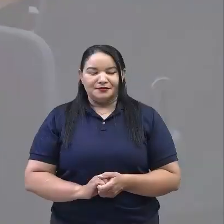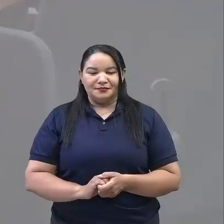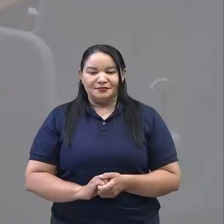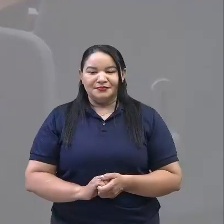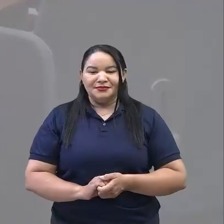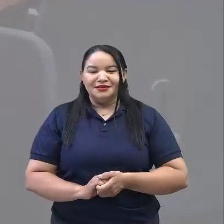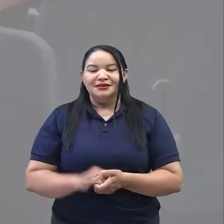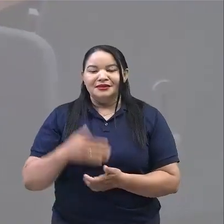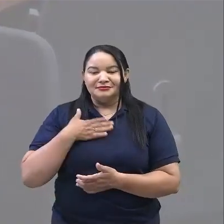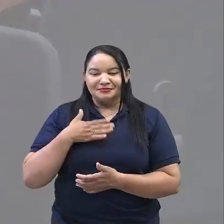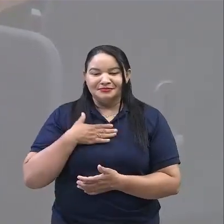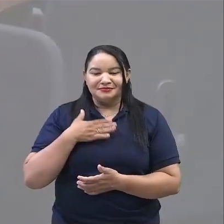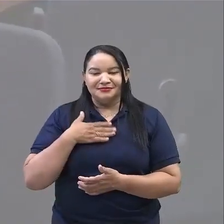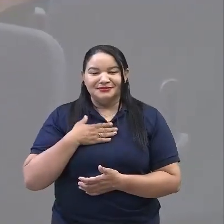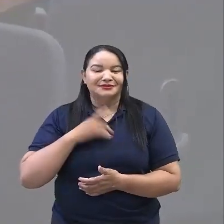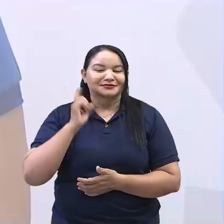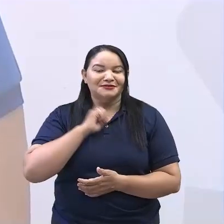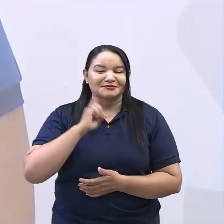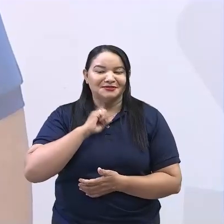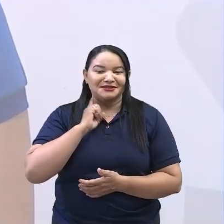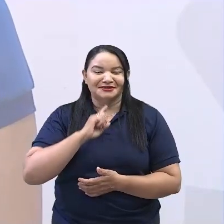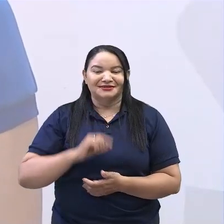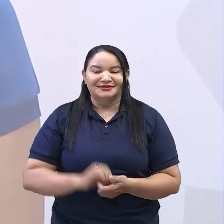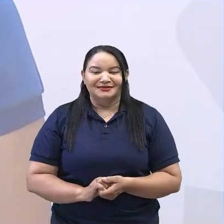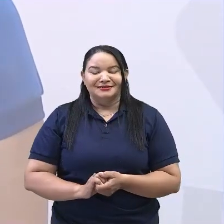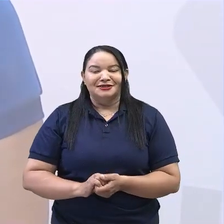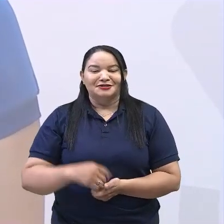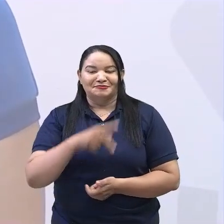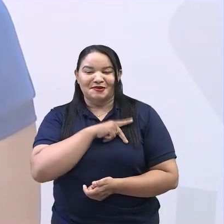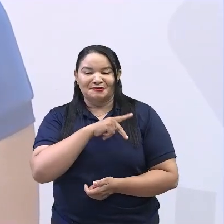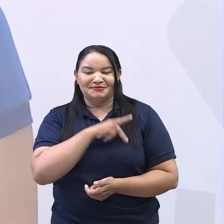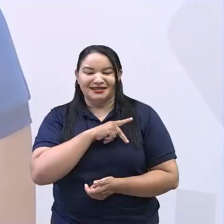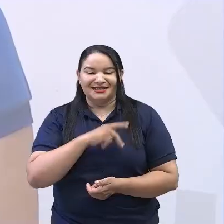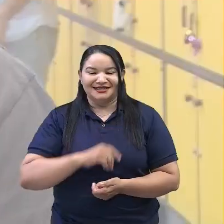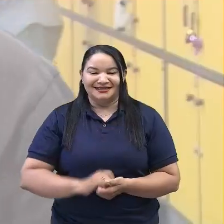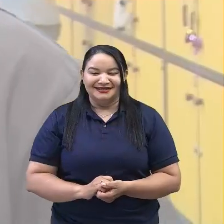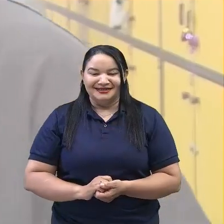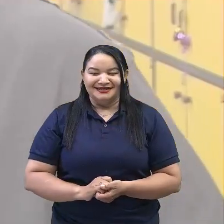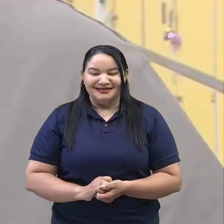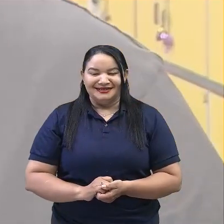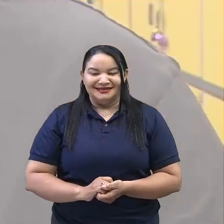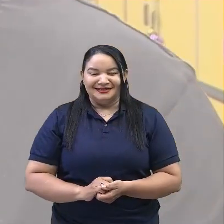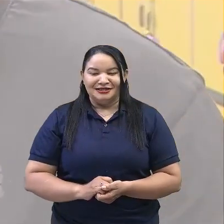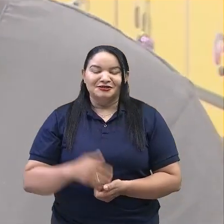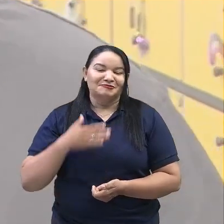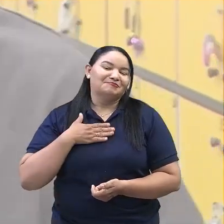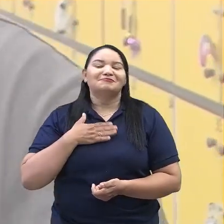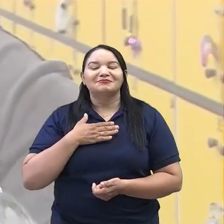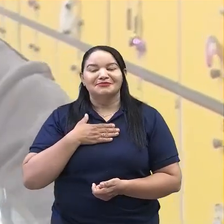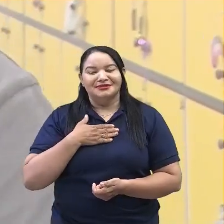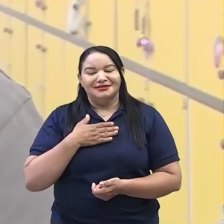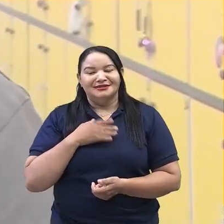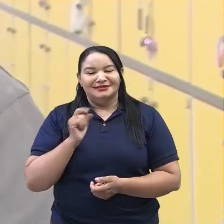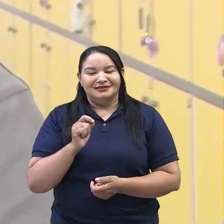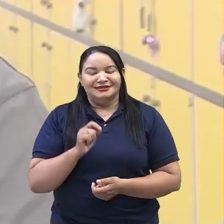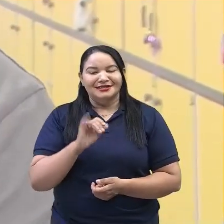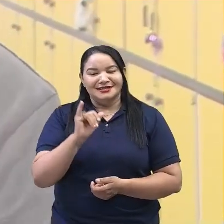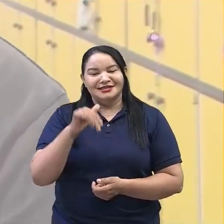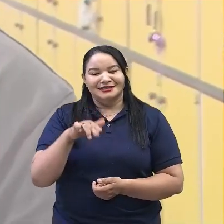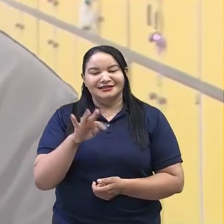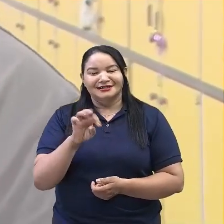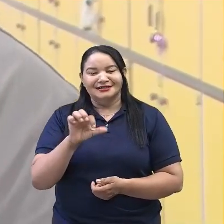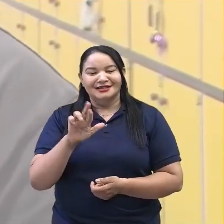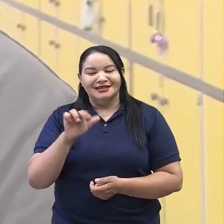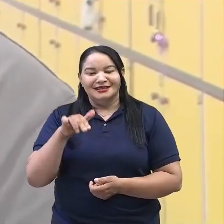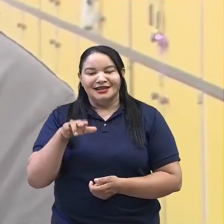Meu time do coração é o Flamengo. Palmeiras, com certeza. Meu time do coração é o Internacional de